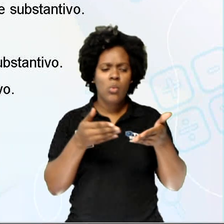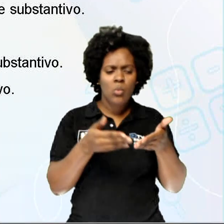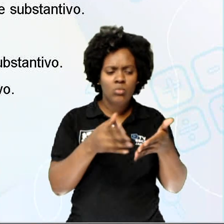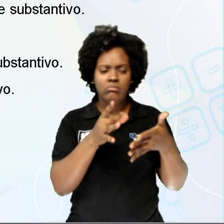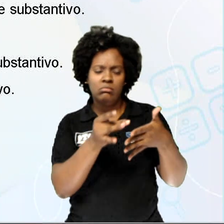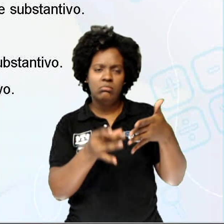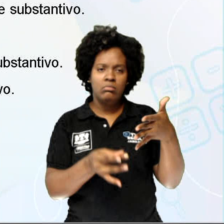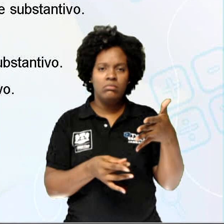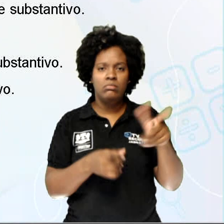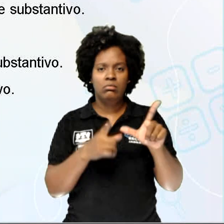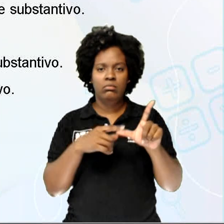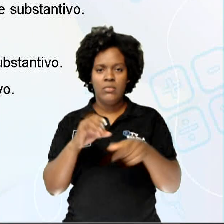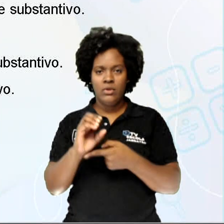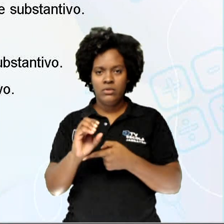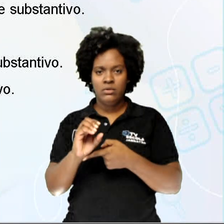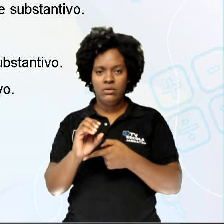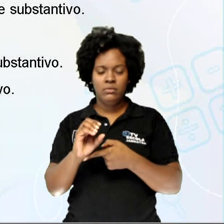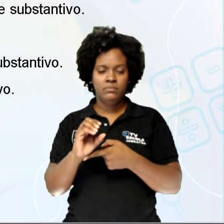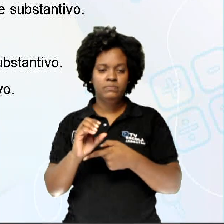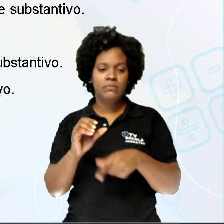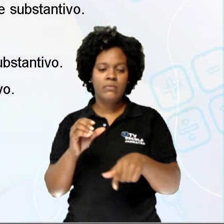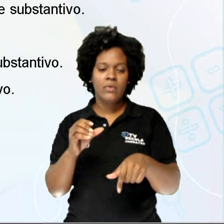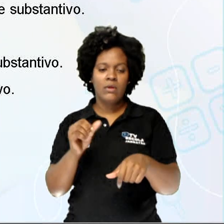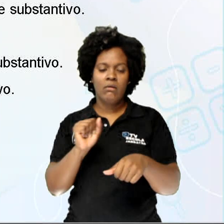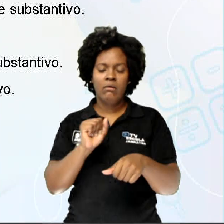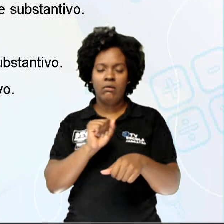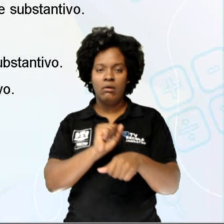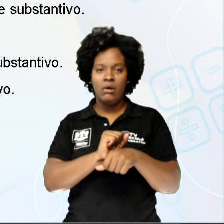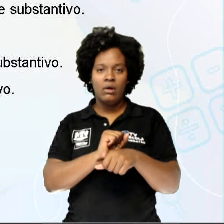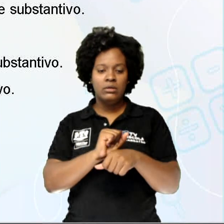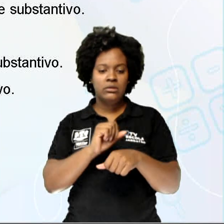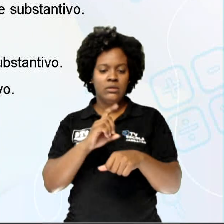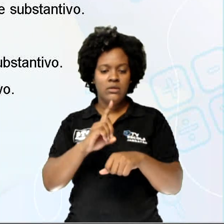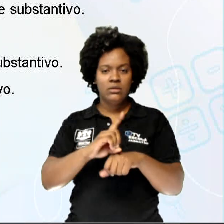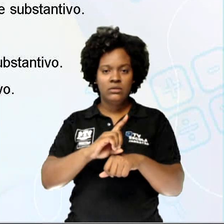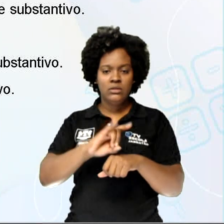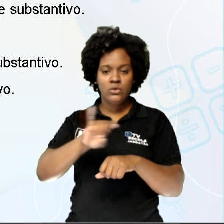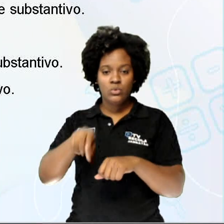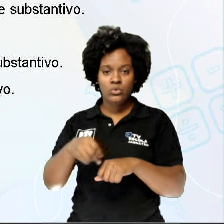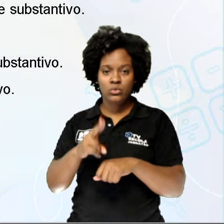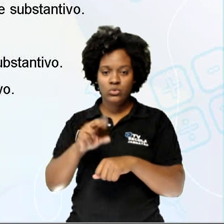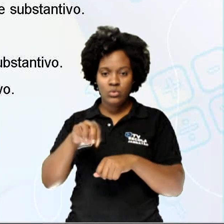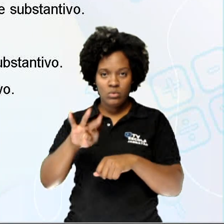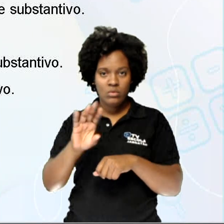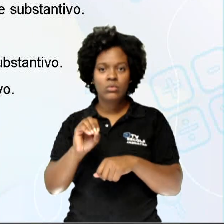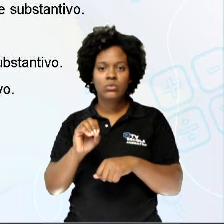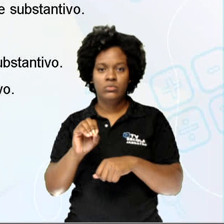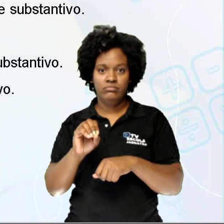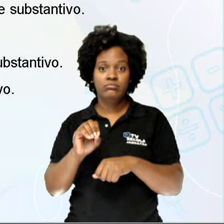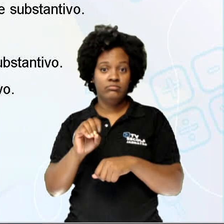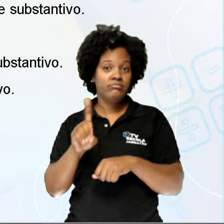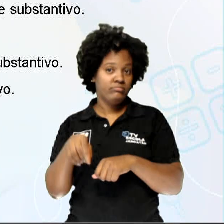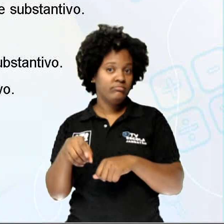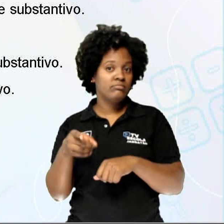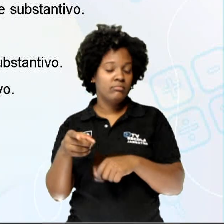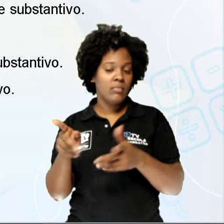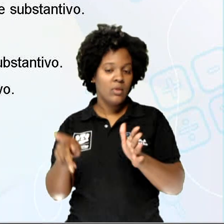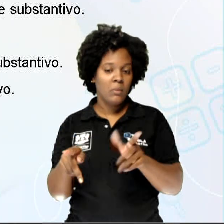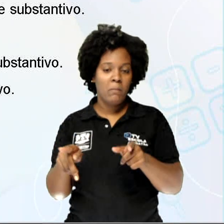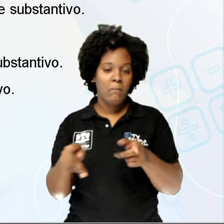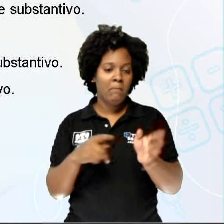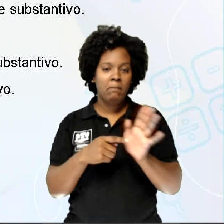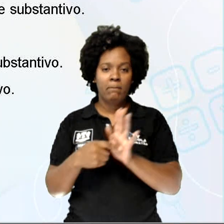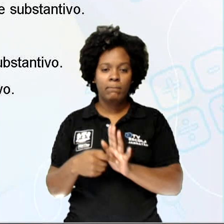C. Adjunta nominal, pois delimitam o significado desse substantivo. Agora sim, a gente vê que